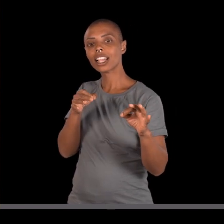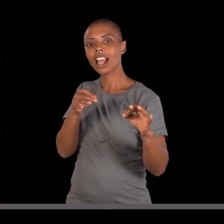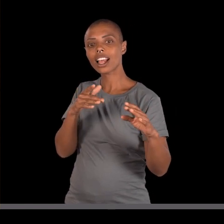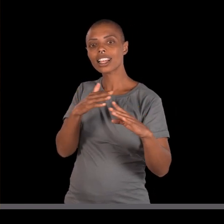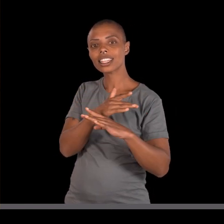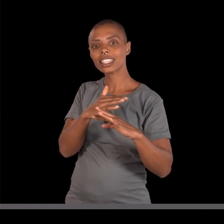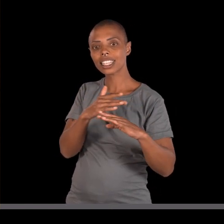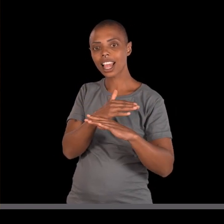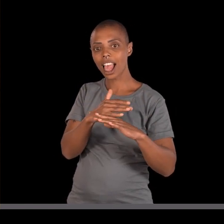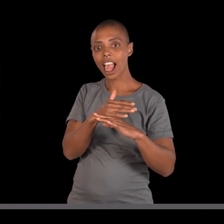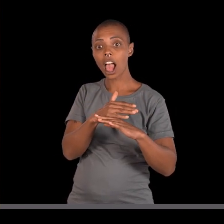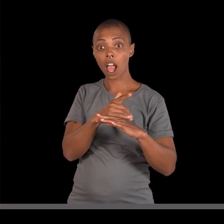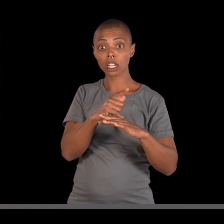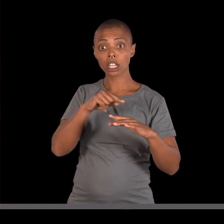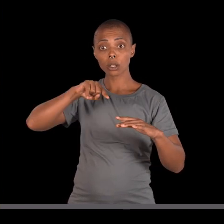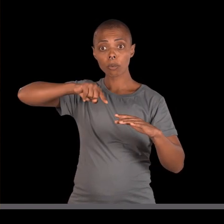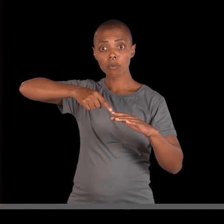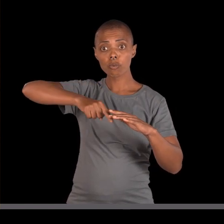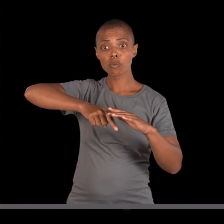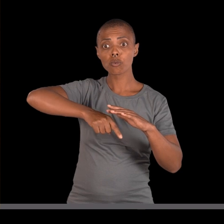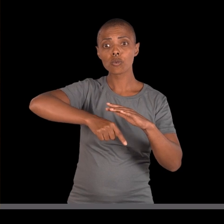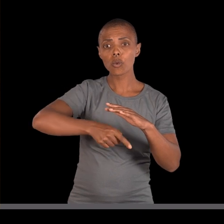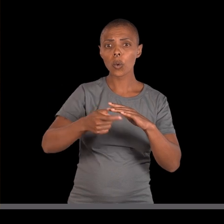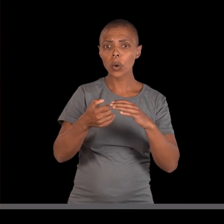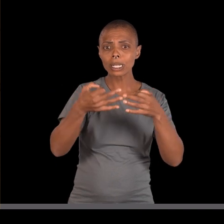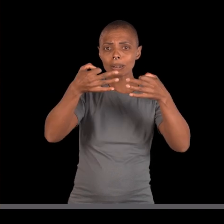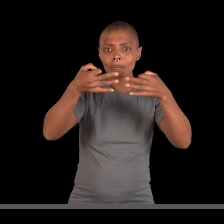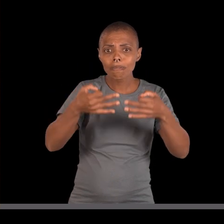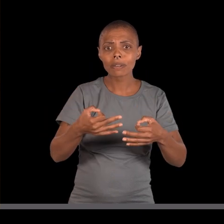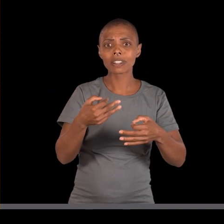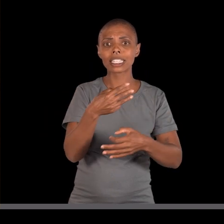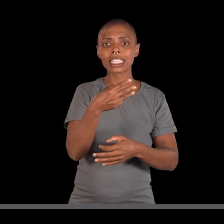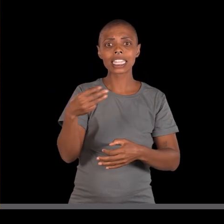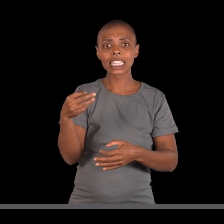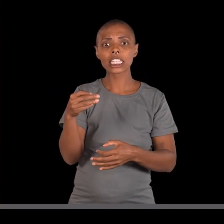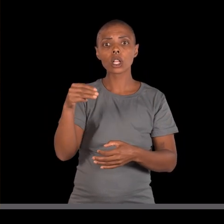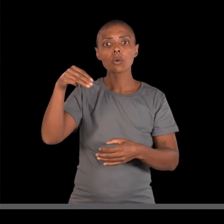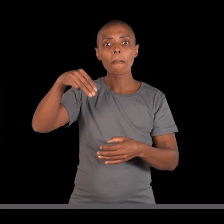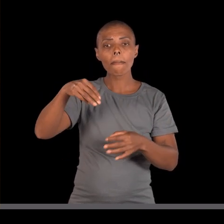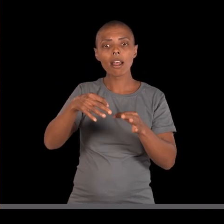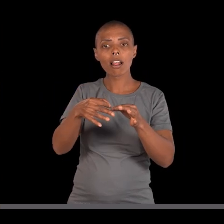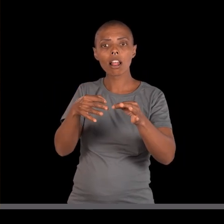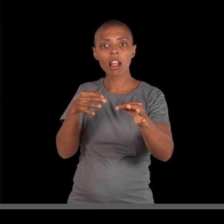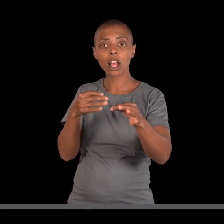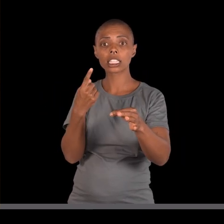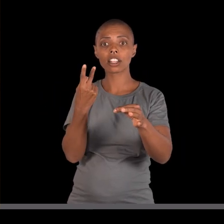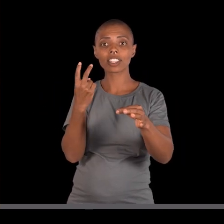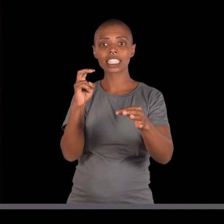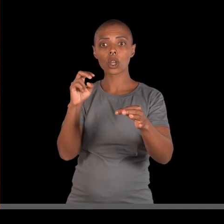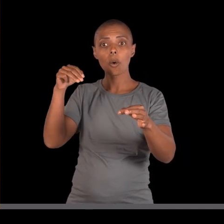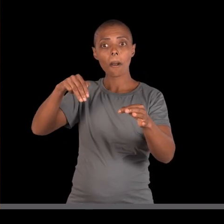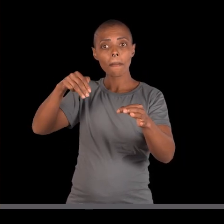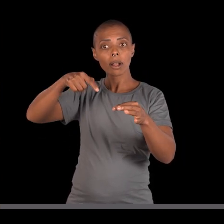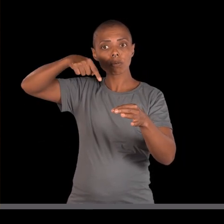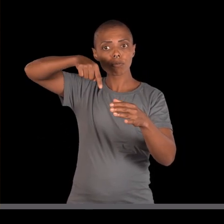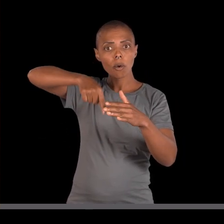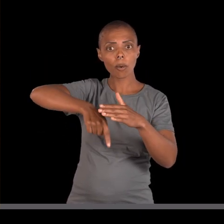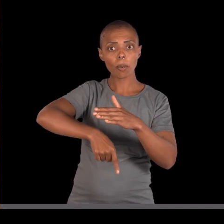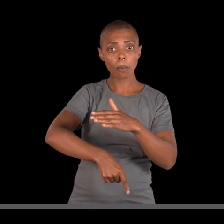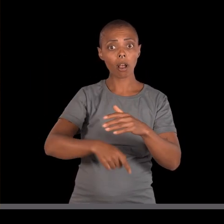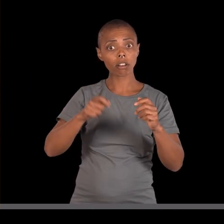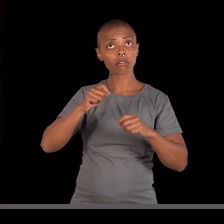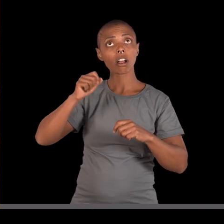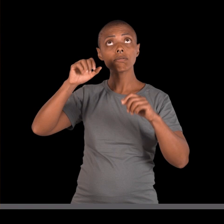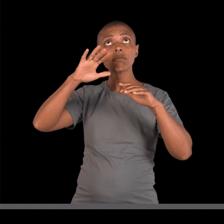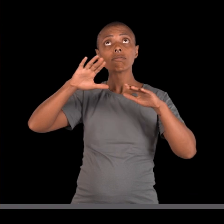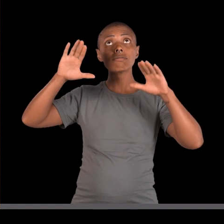buraco é um círculo quase perfeito de cerca de 300 metros de diâmetro e 125 metros de profundidade. É visível,